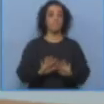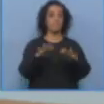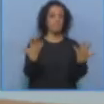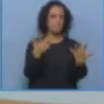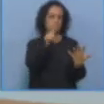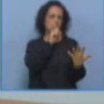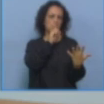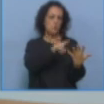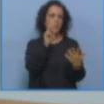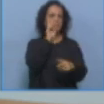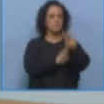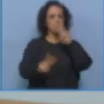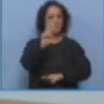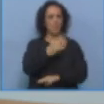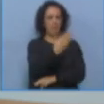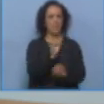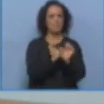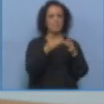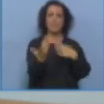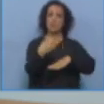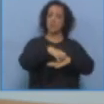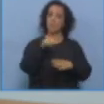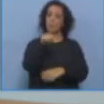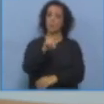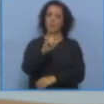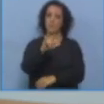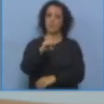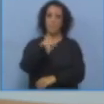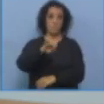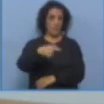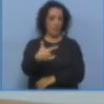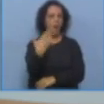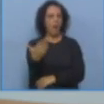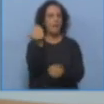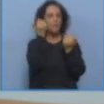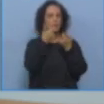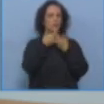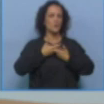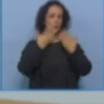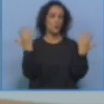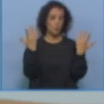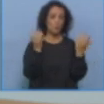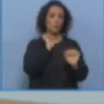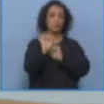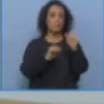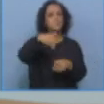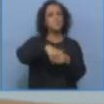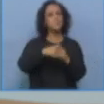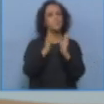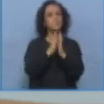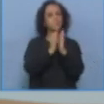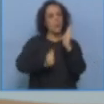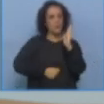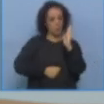Basta uma visita ao site agência.eclésia.pt para ficar por dentro de tudo o que acontece na Igreja